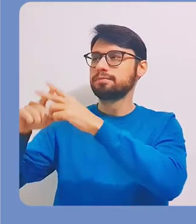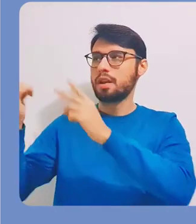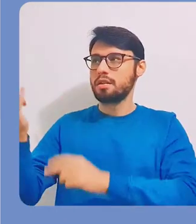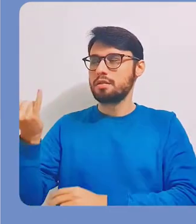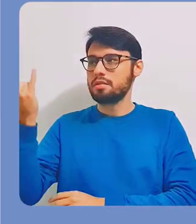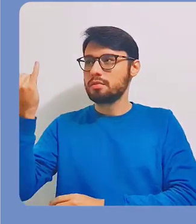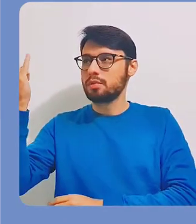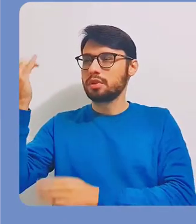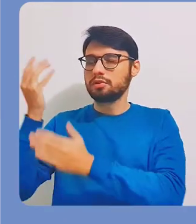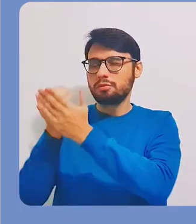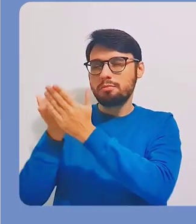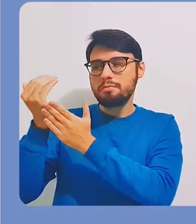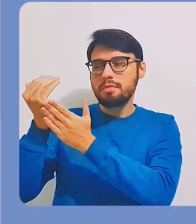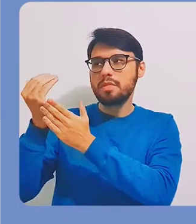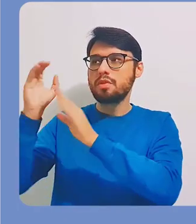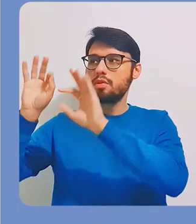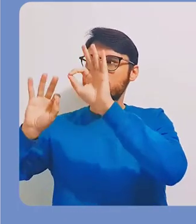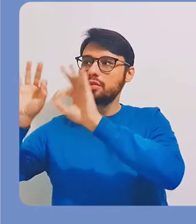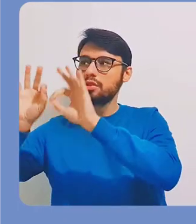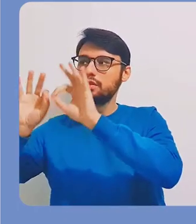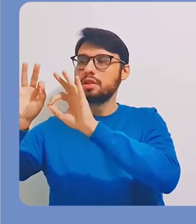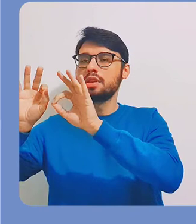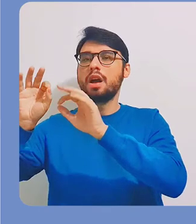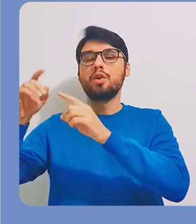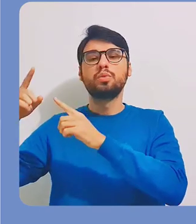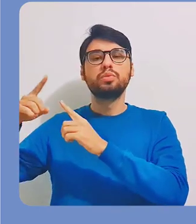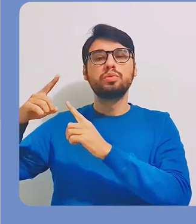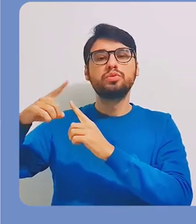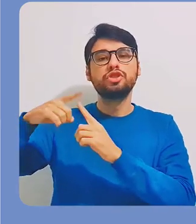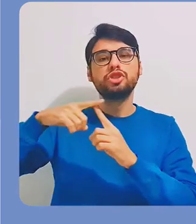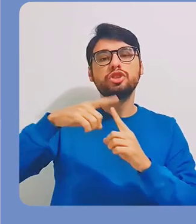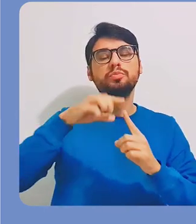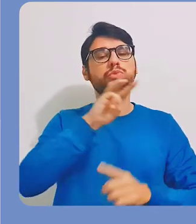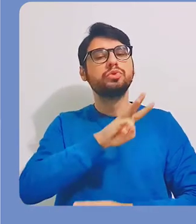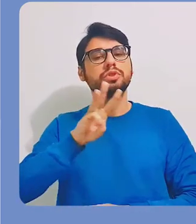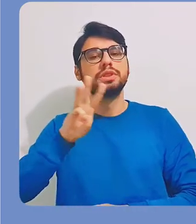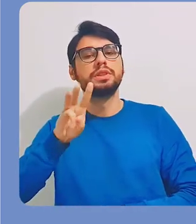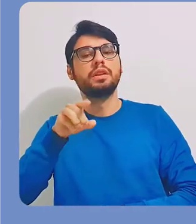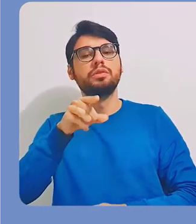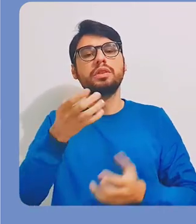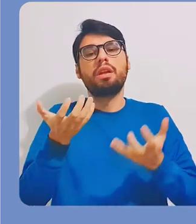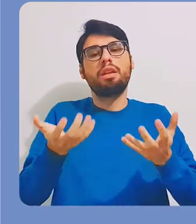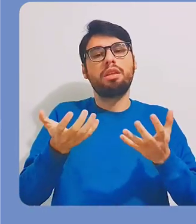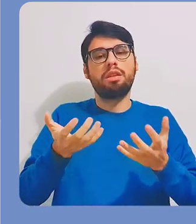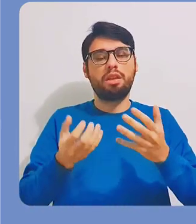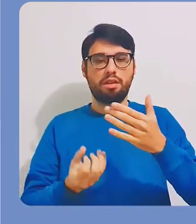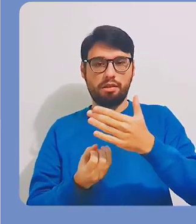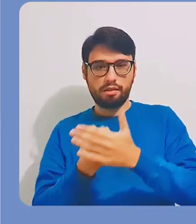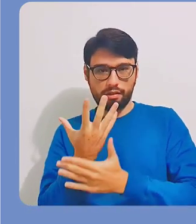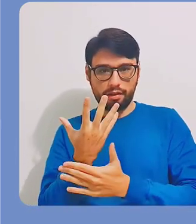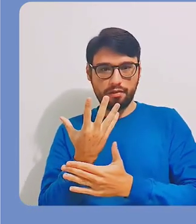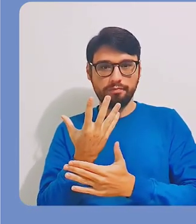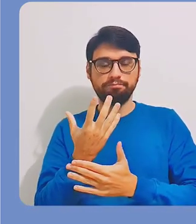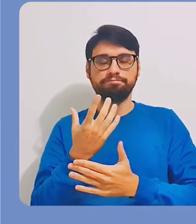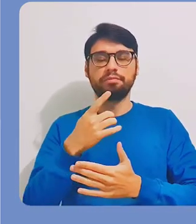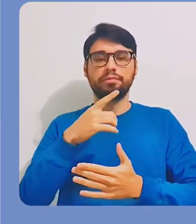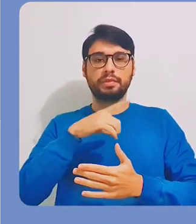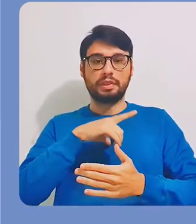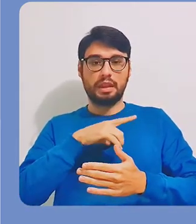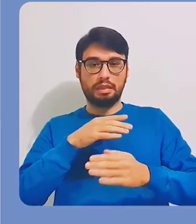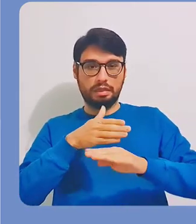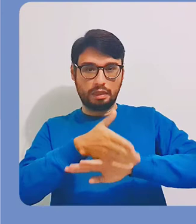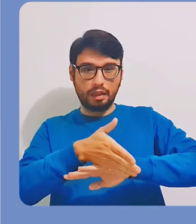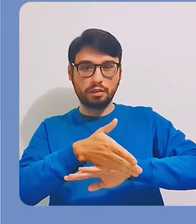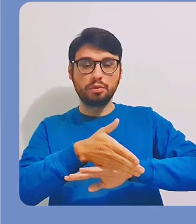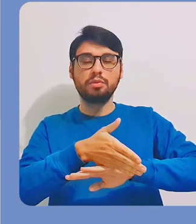Bom, uma outra configuração que é importante a gente realizar de início é que tipo de site que a gente quer criar. Dentro do